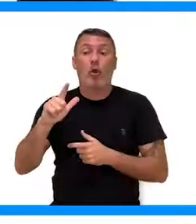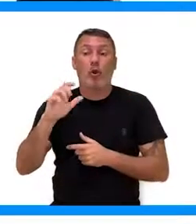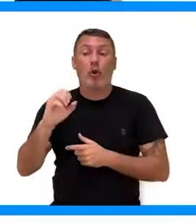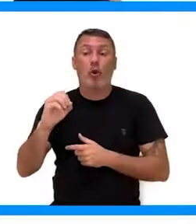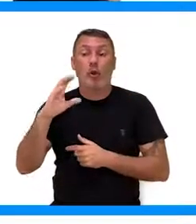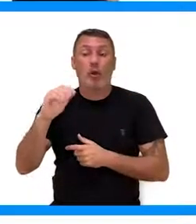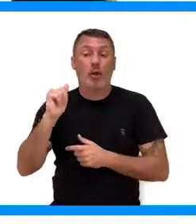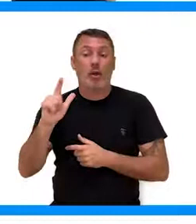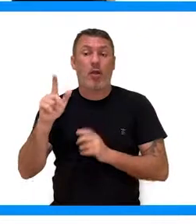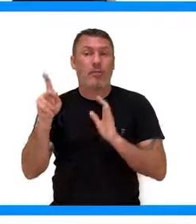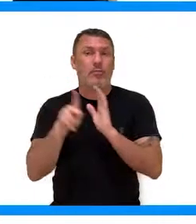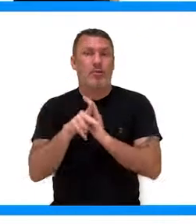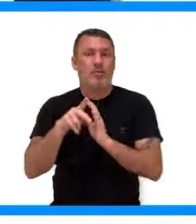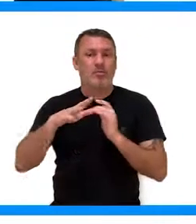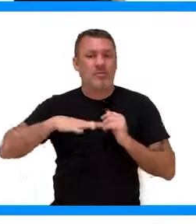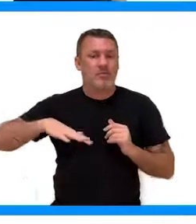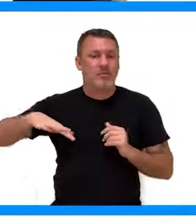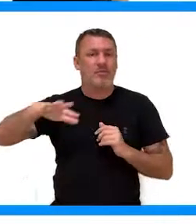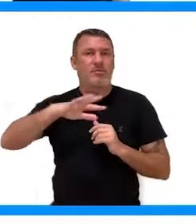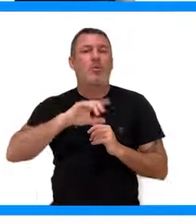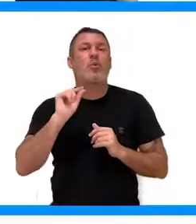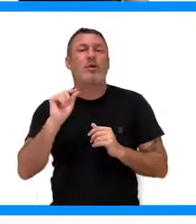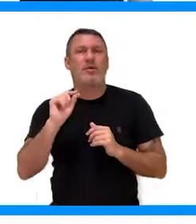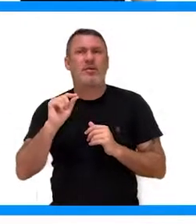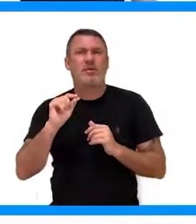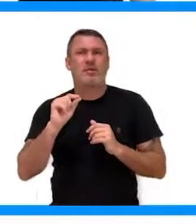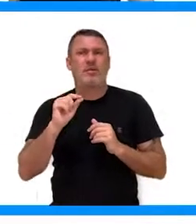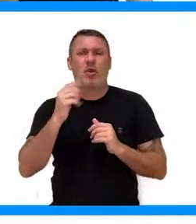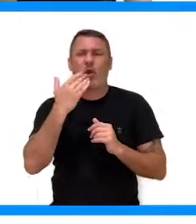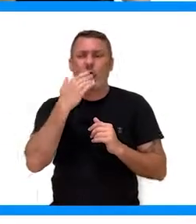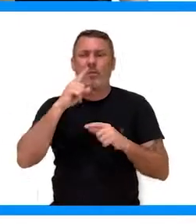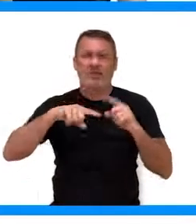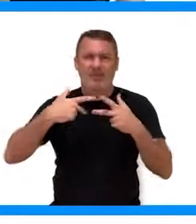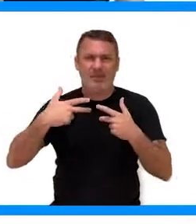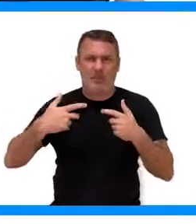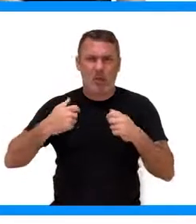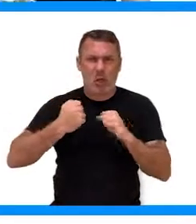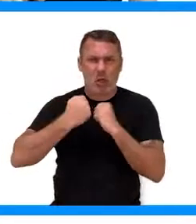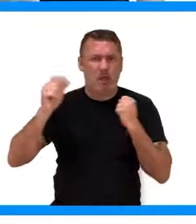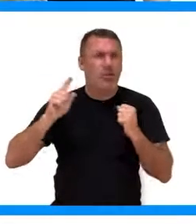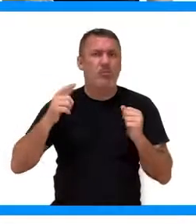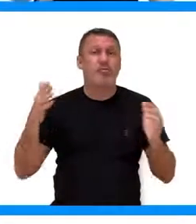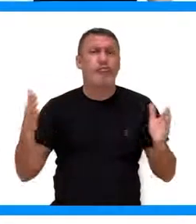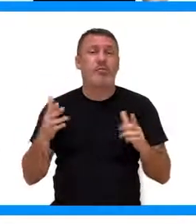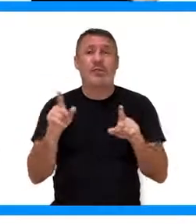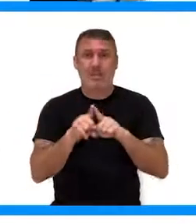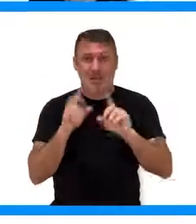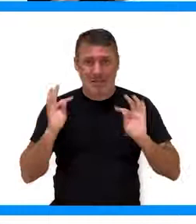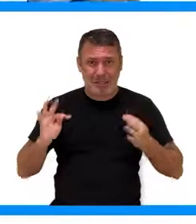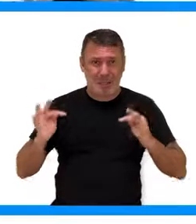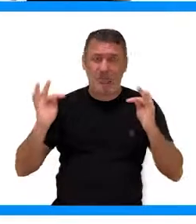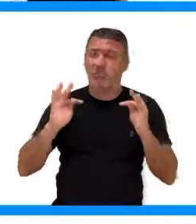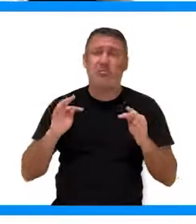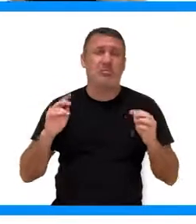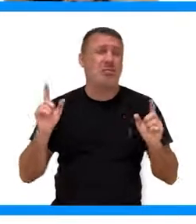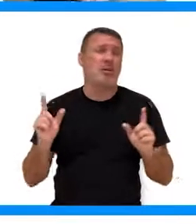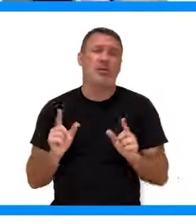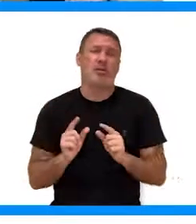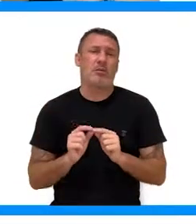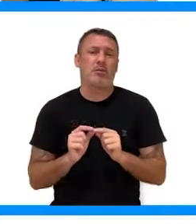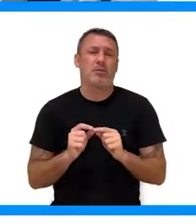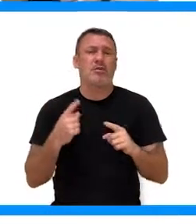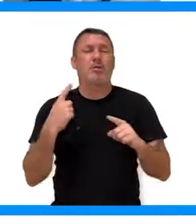com o consumo, a demanda local, produção de pouca extração em baixo nível tecnológico. Ou seja, essa